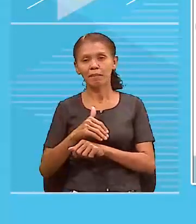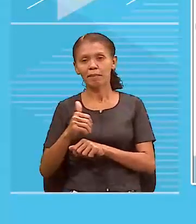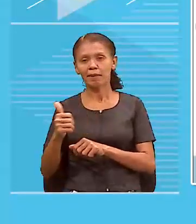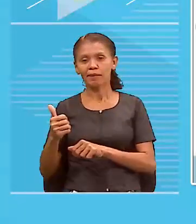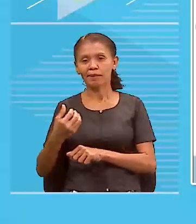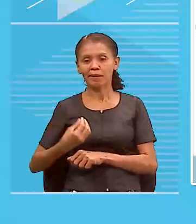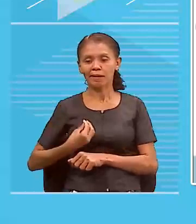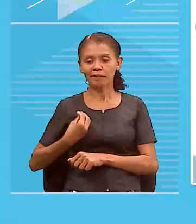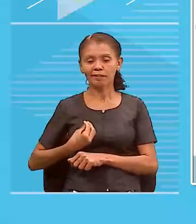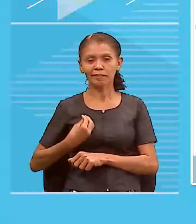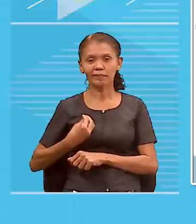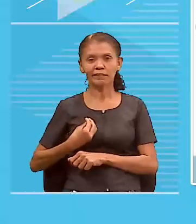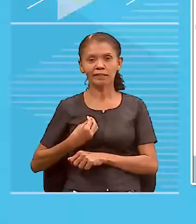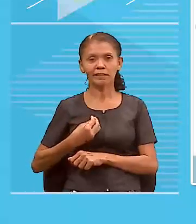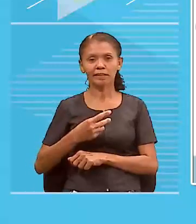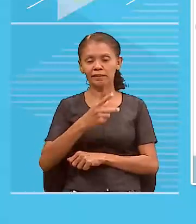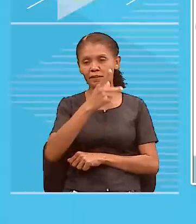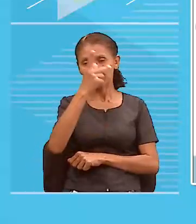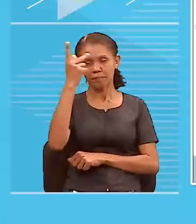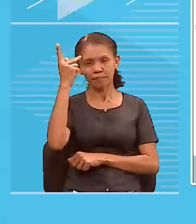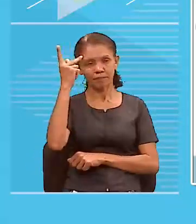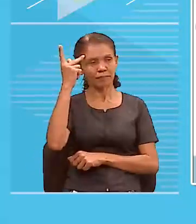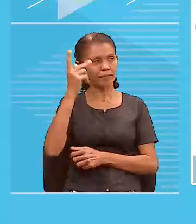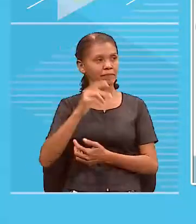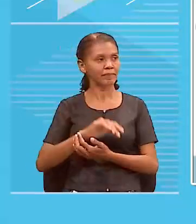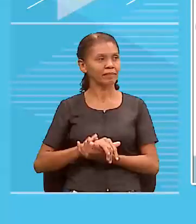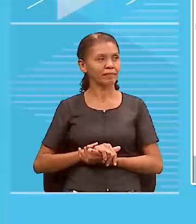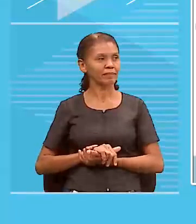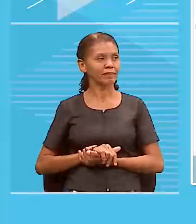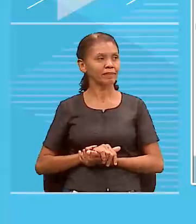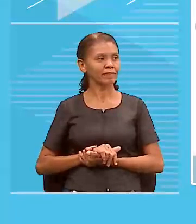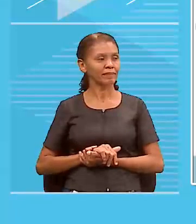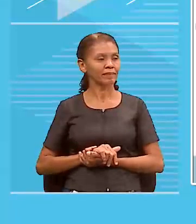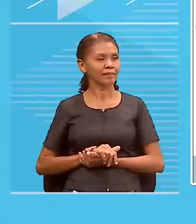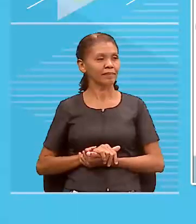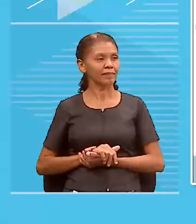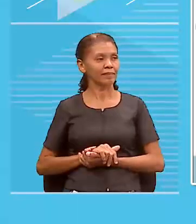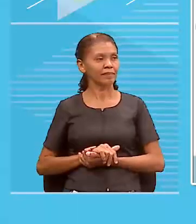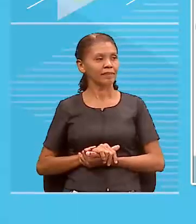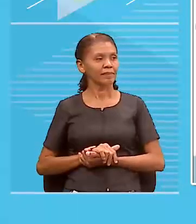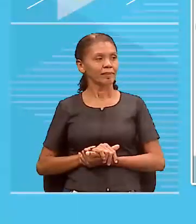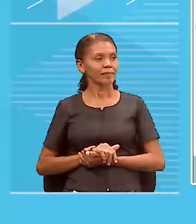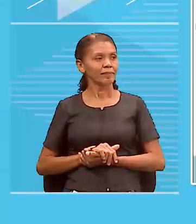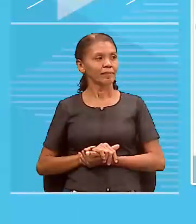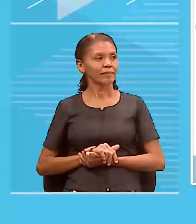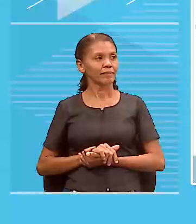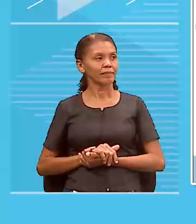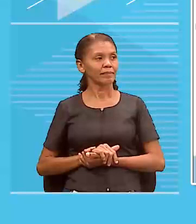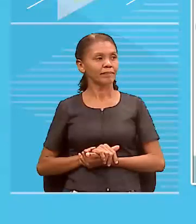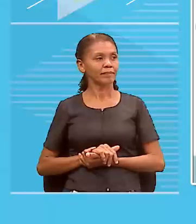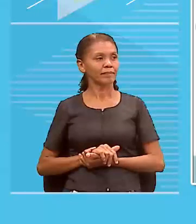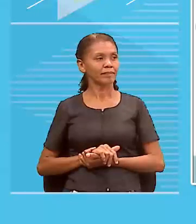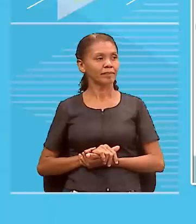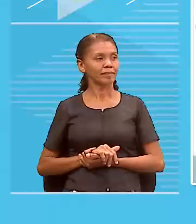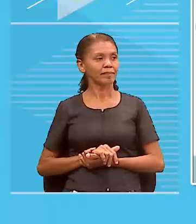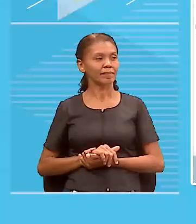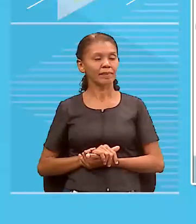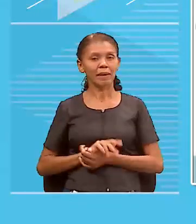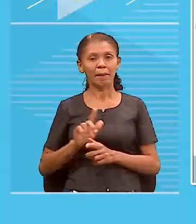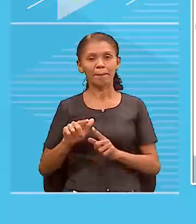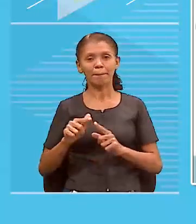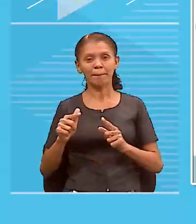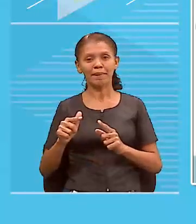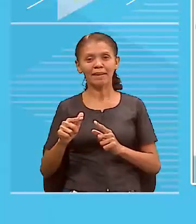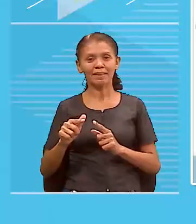com toda convicção né Nós temos essa facilitação mais aqui Professor nós temos não então tá errado